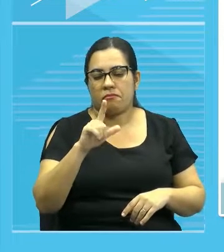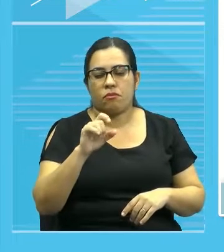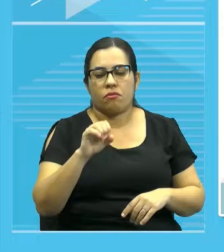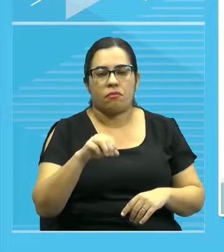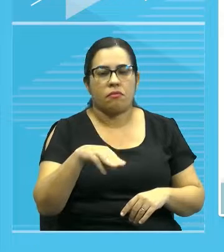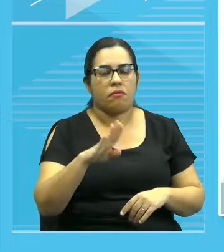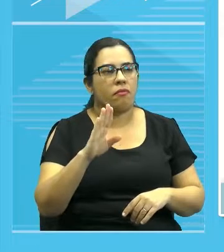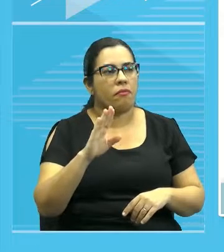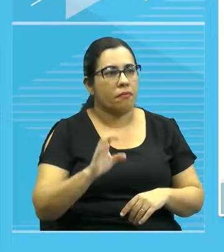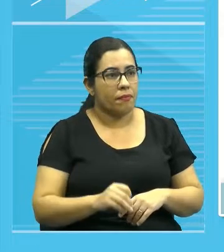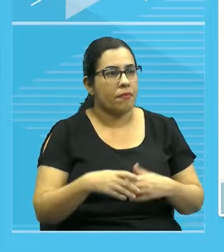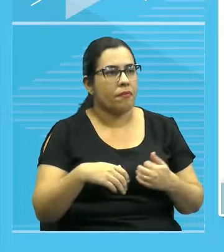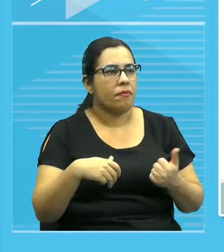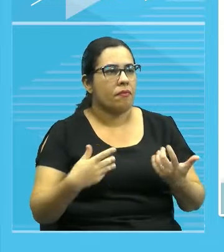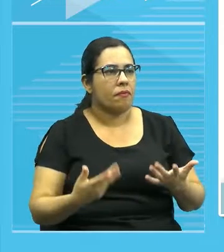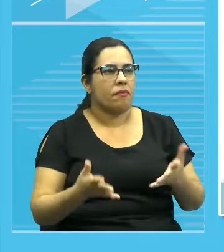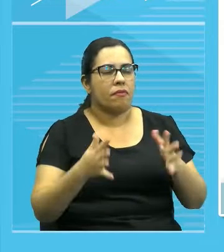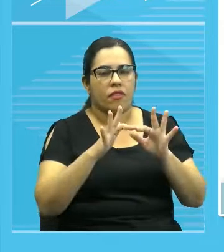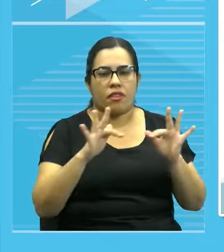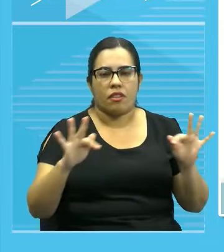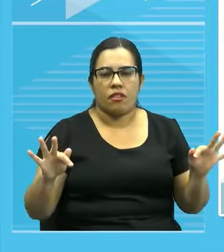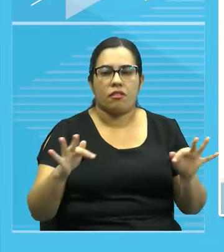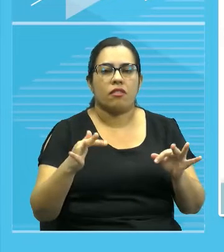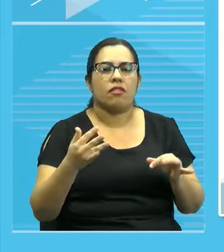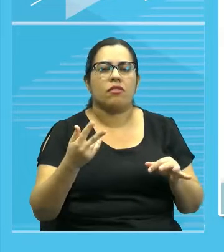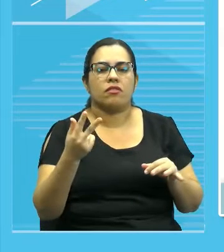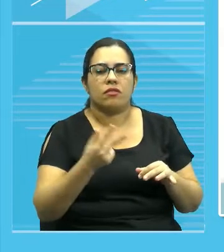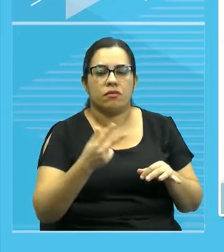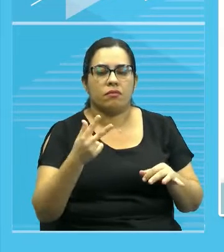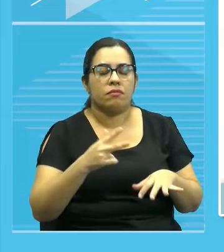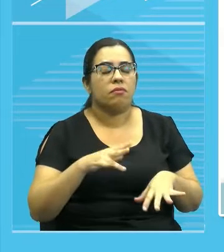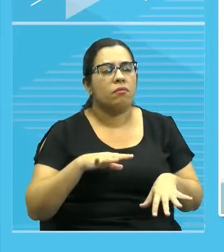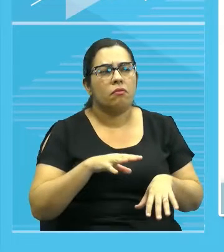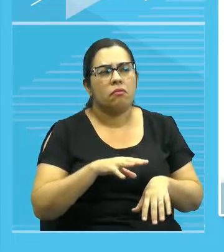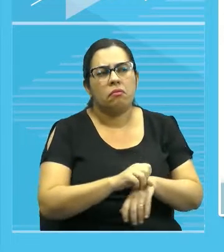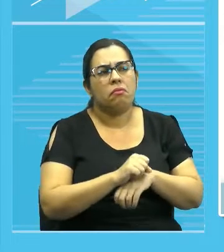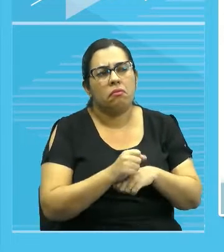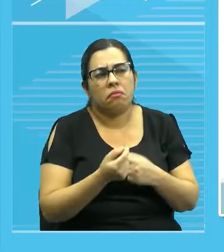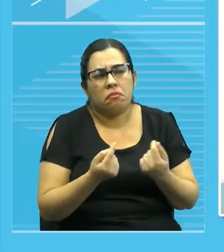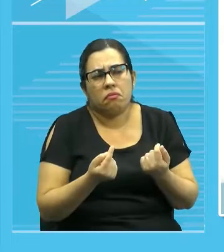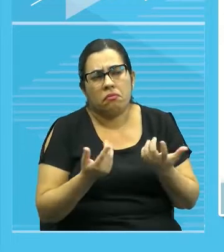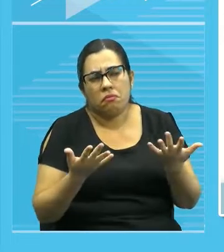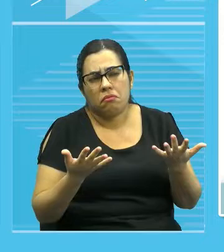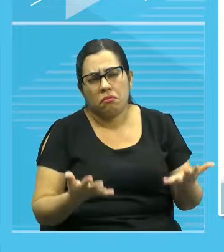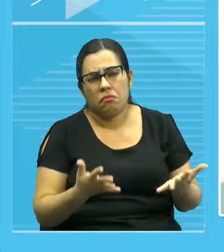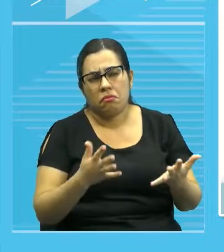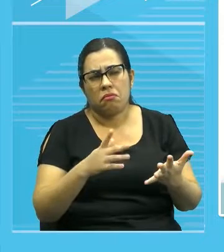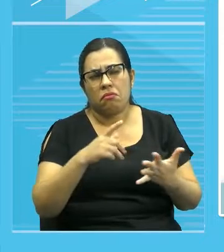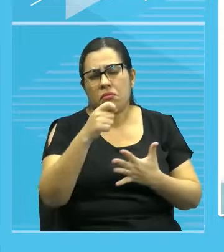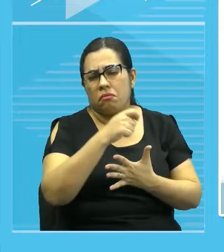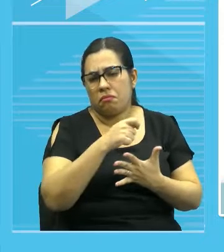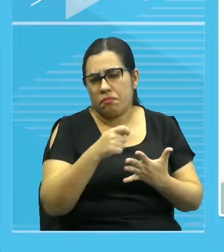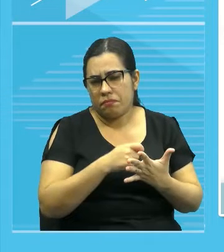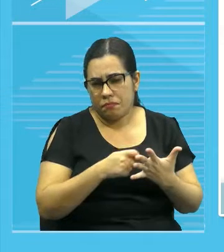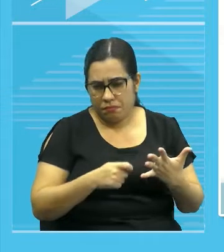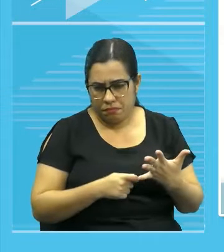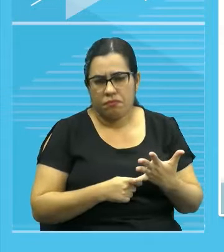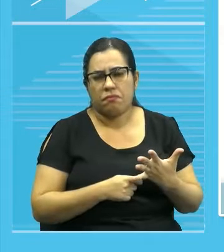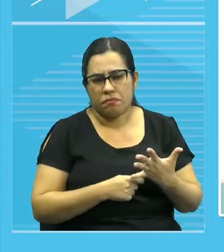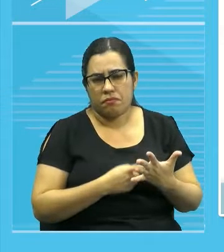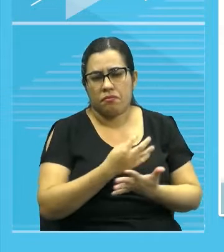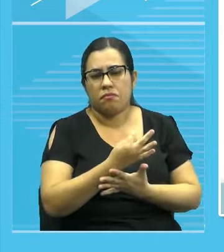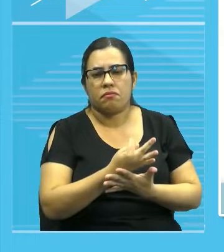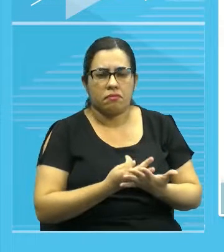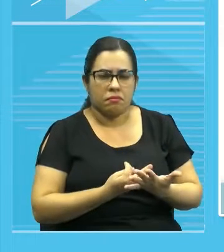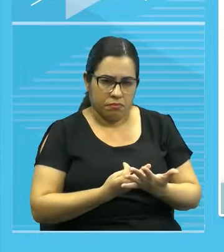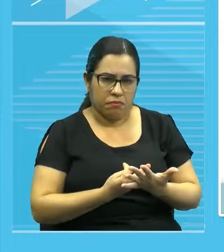essa expressão né segunda conquista o que é que o autor do